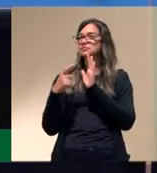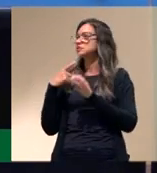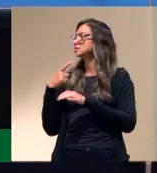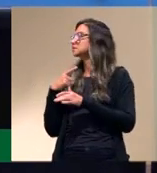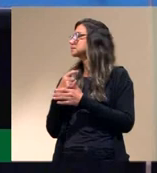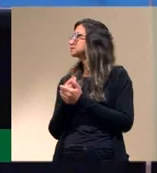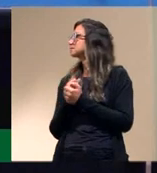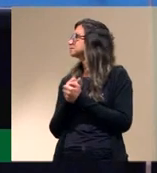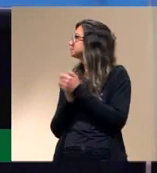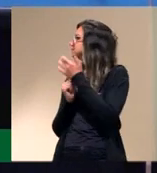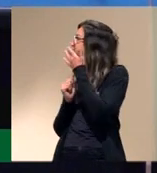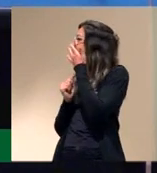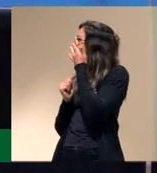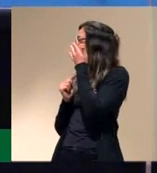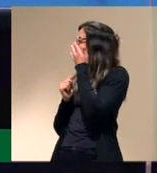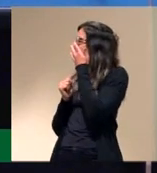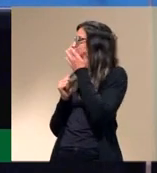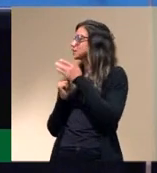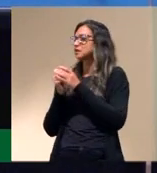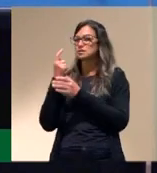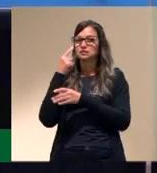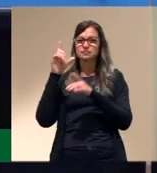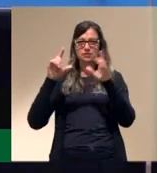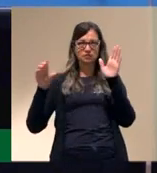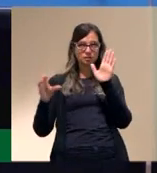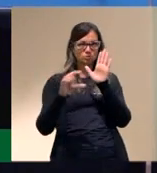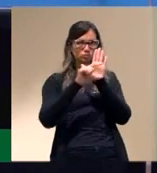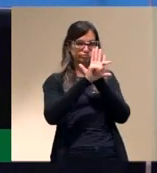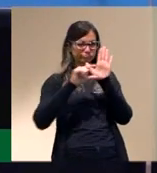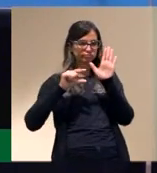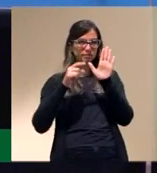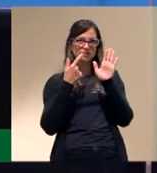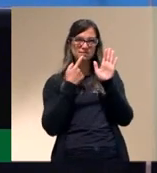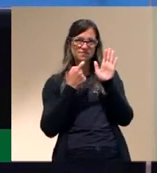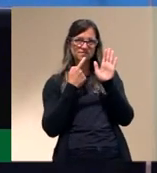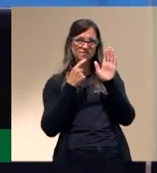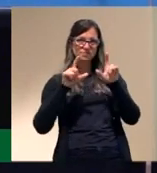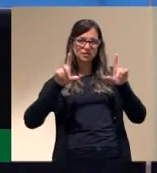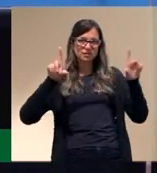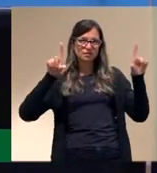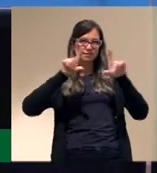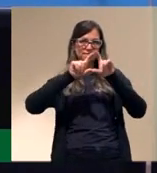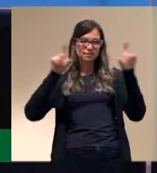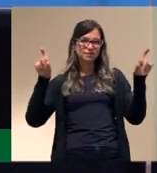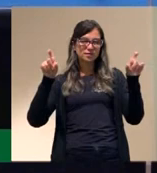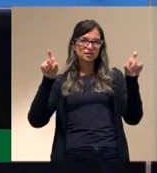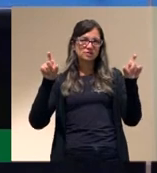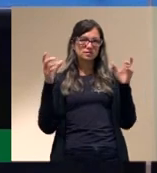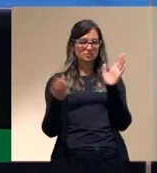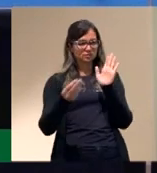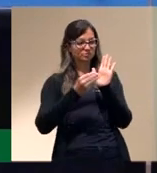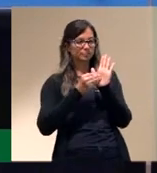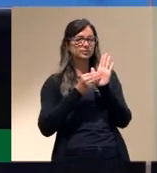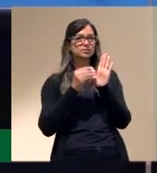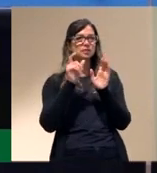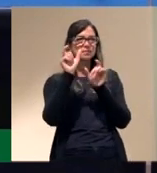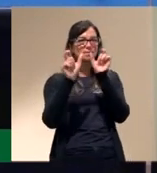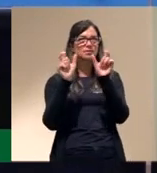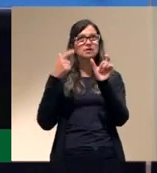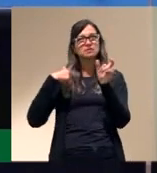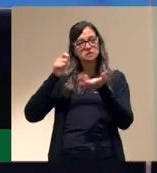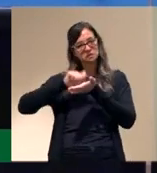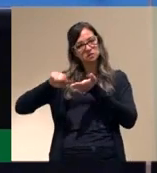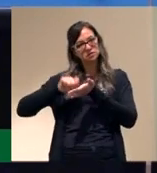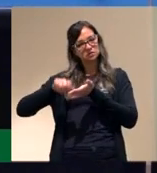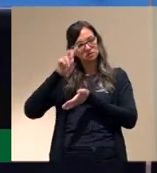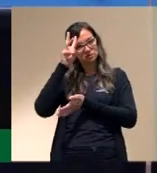Aquela frase em vermelho, quando ela concluía dizendo, eu me lembro até hoje o dia que eu escrevi essas três palavras,